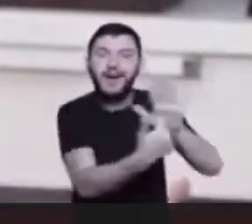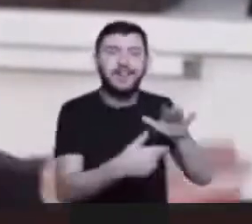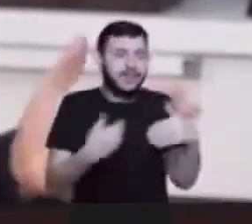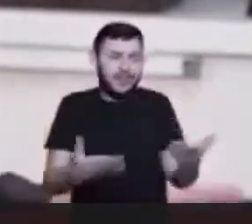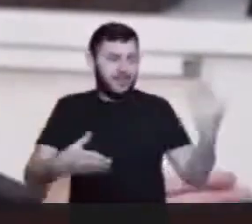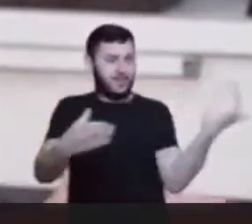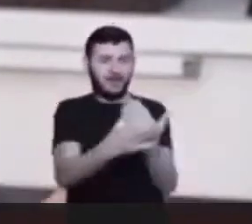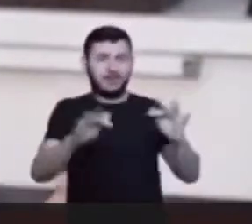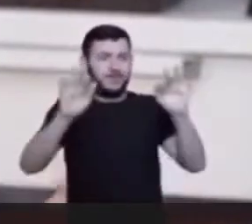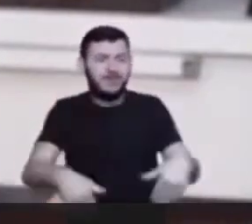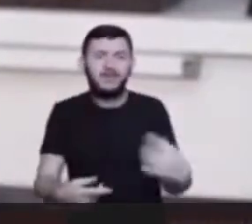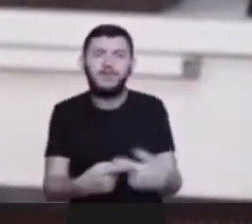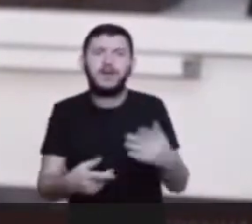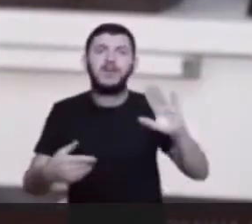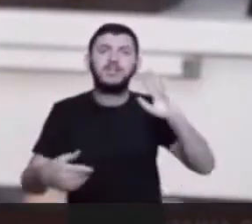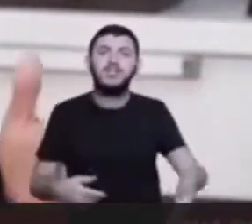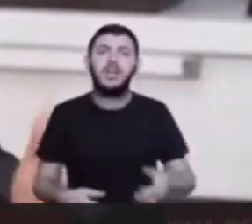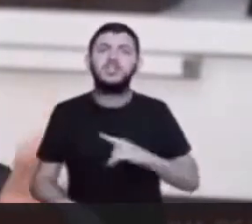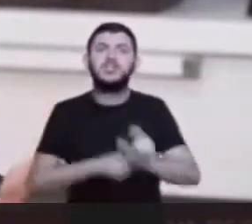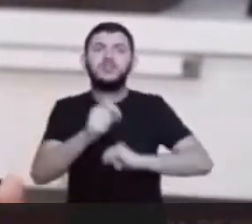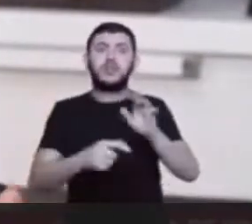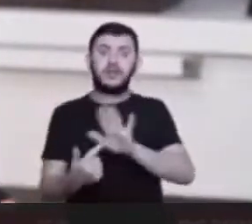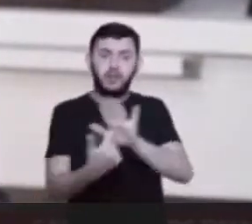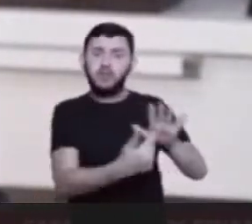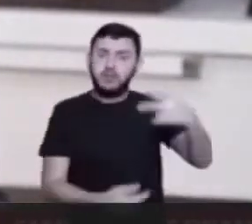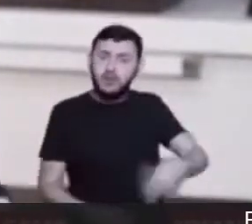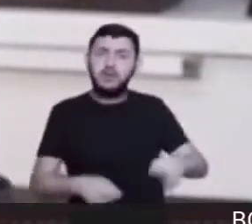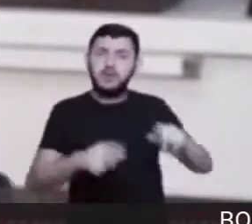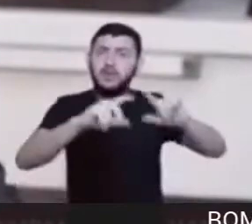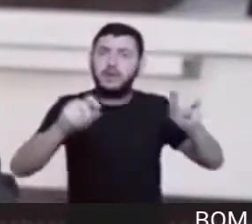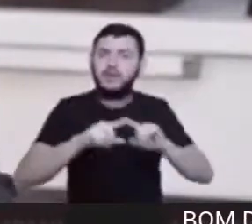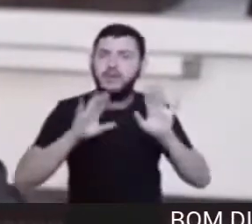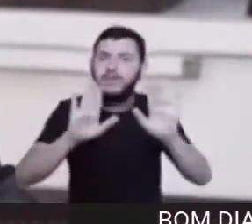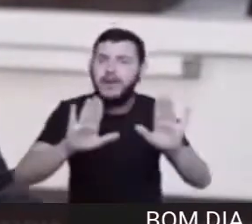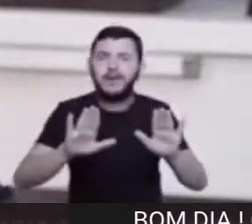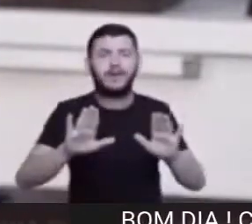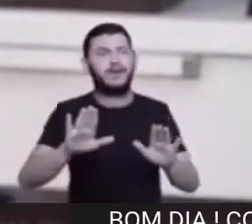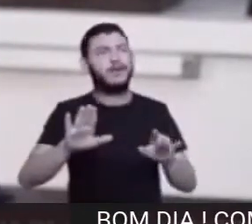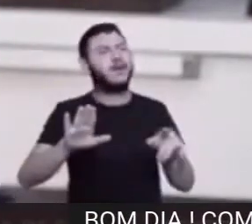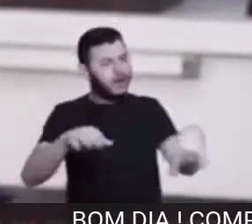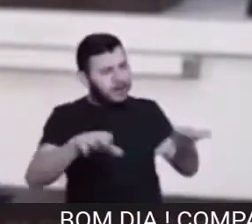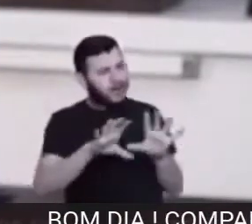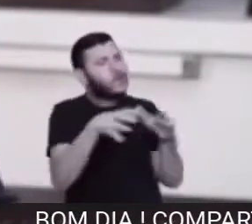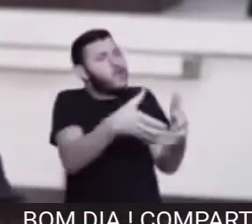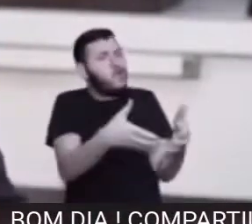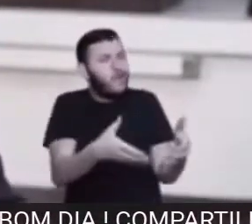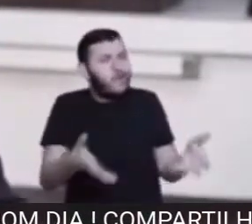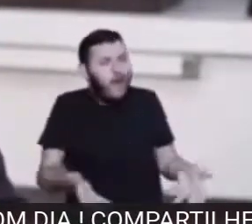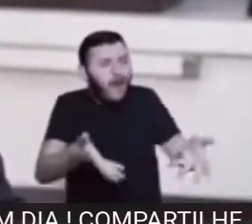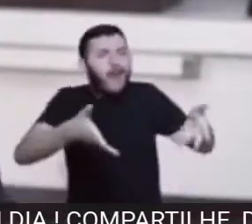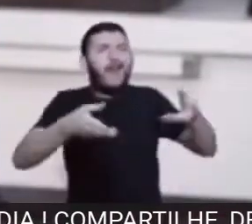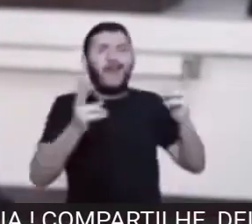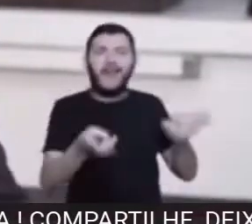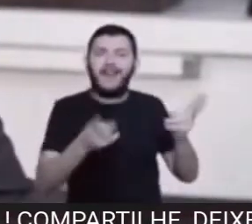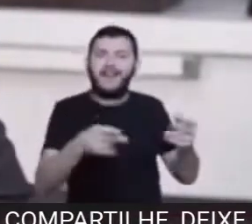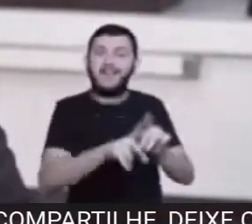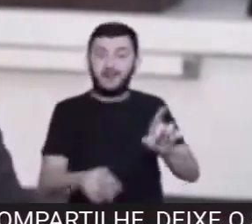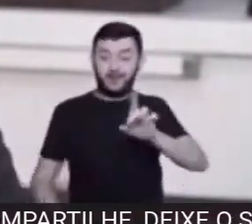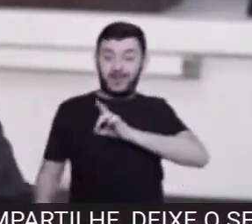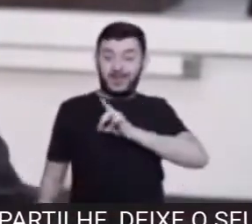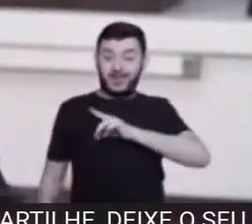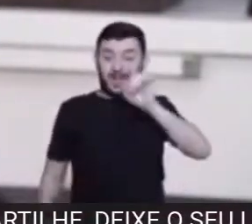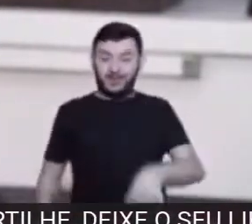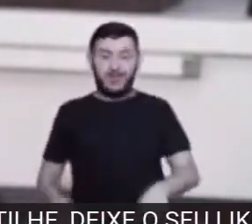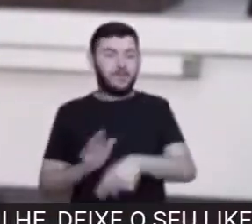tinha caído em Brasília. Mas eles continuaram. Os delegados da Polícia Federal que foram fazer inquérito